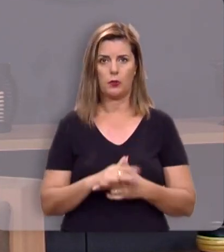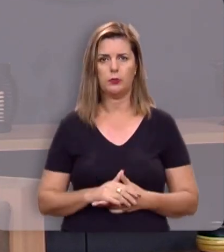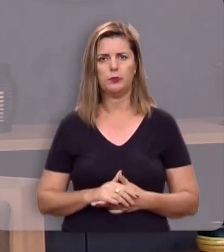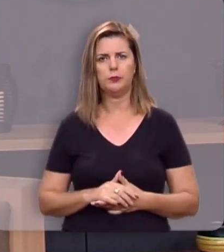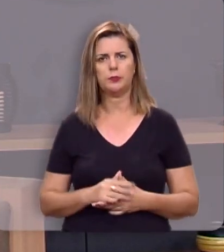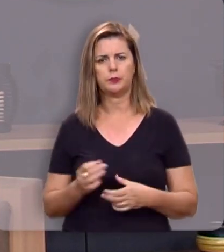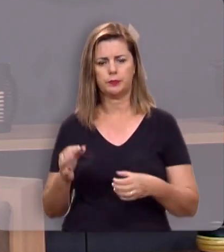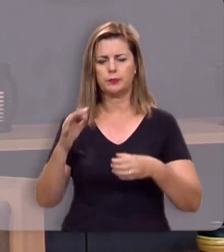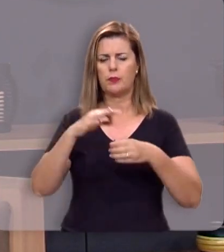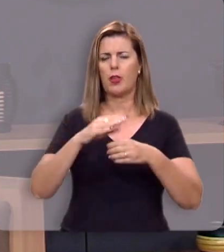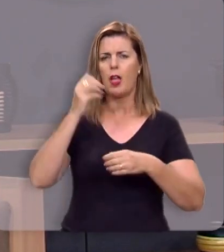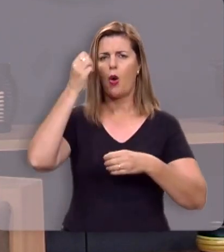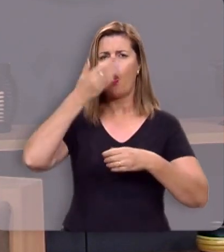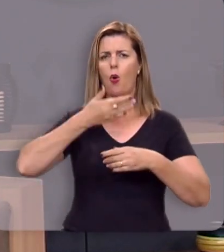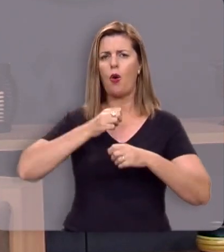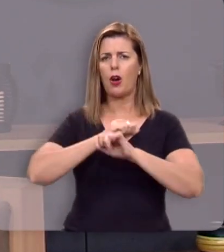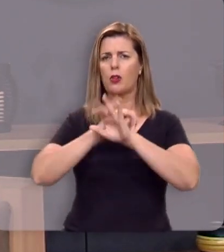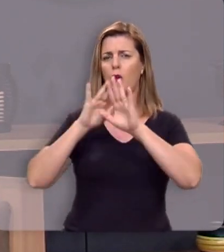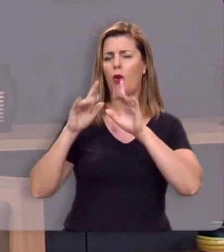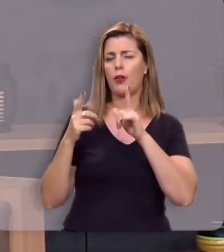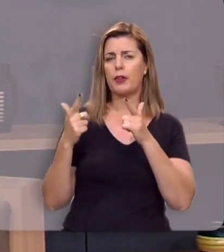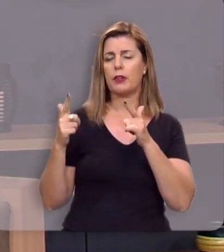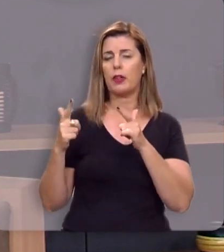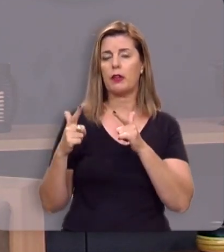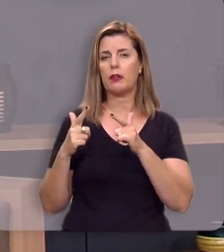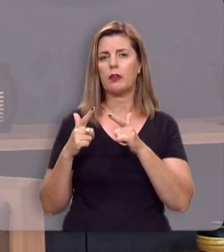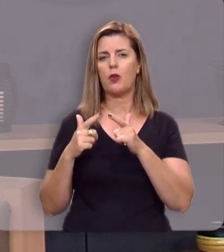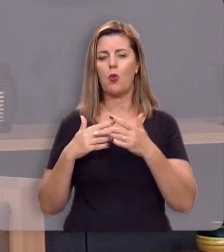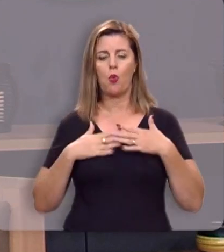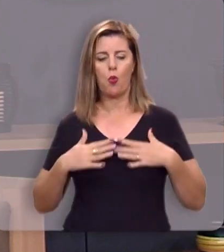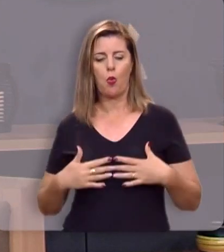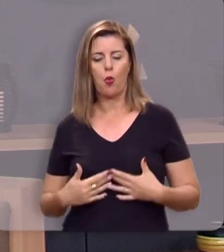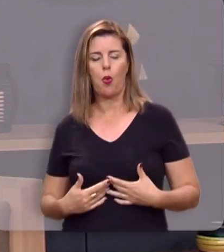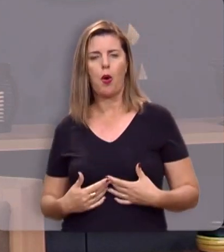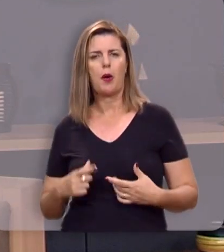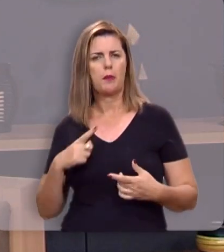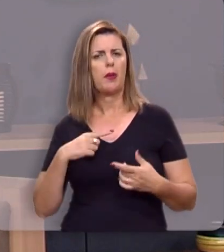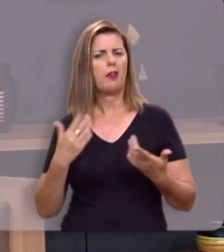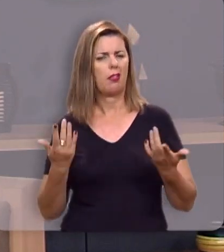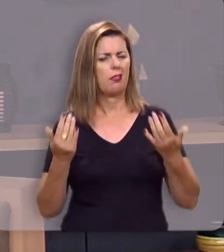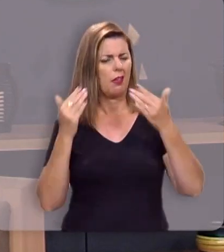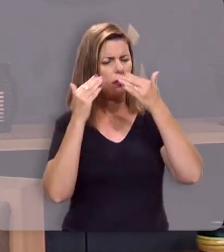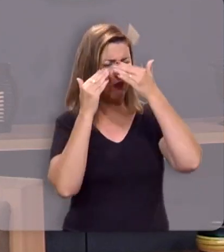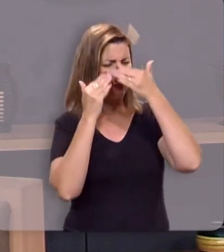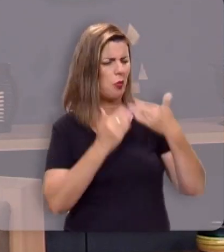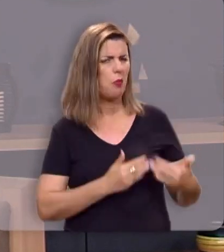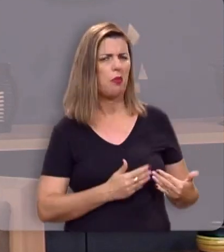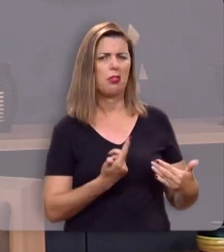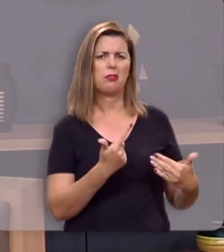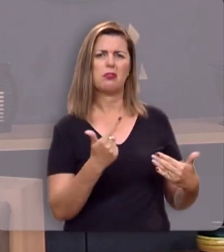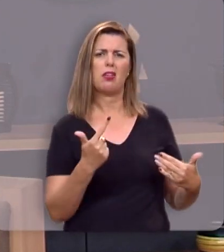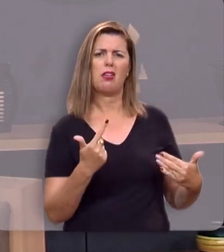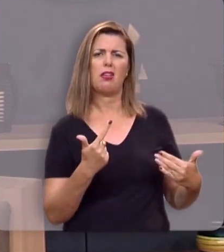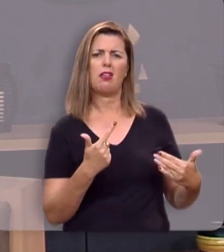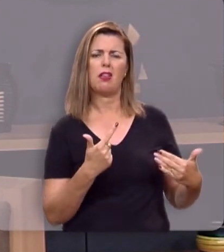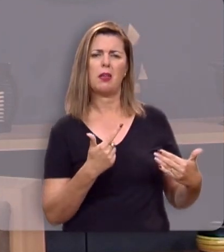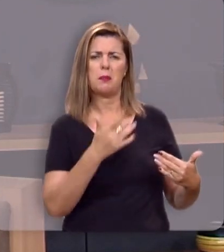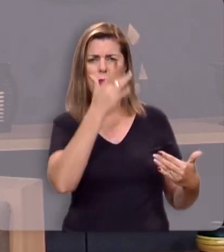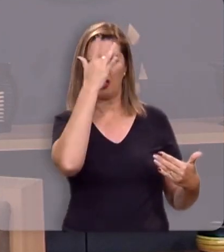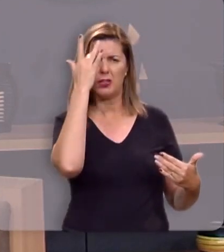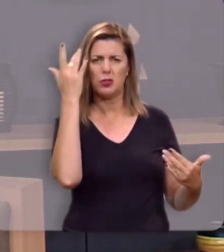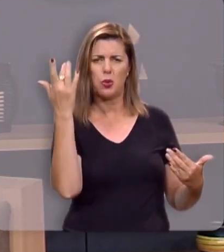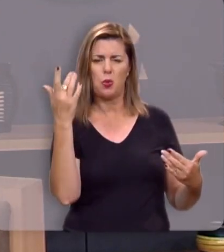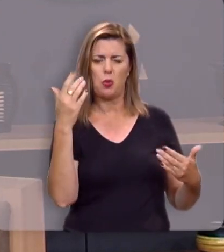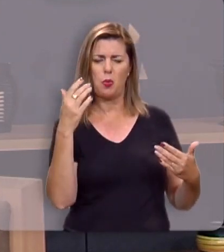em desonra, ressuscita-se em glória. Ou seja, esse corpo nosso é sujeito à desonra. Às vezes, pessoas